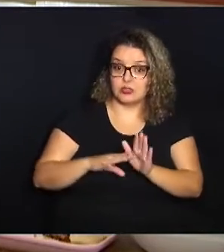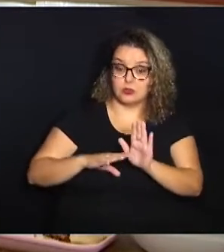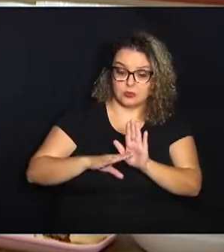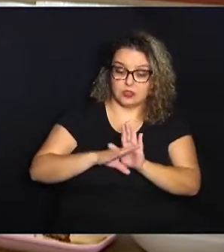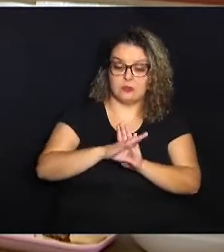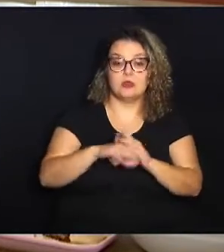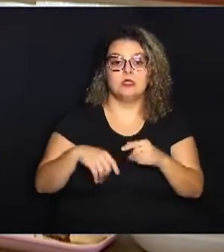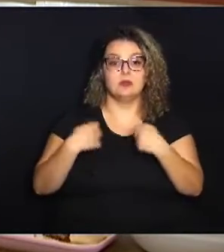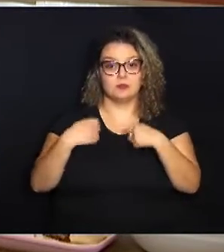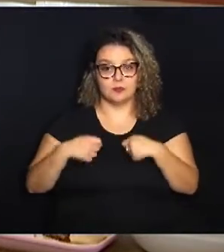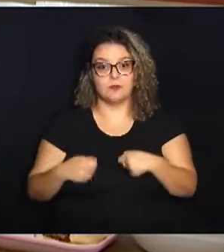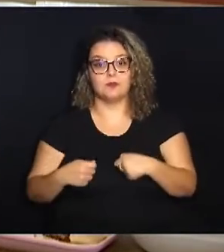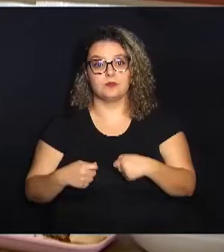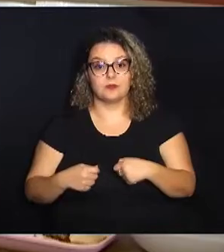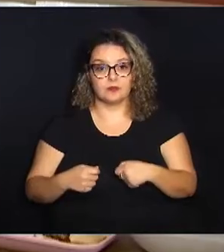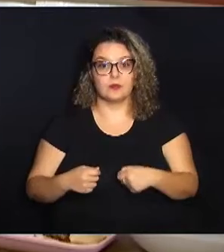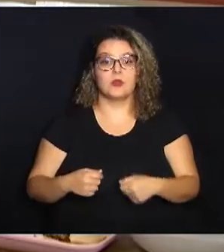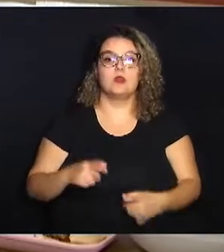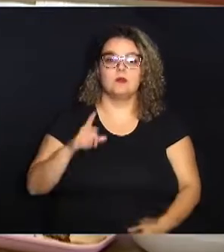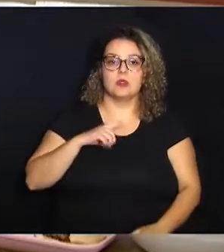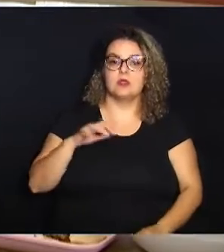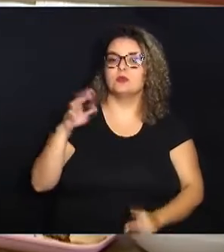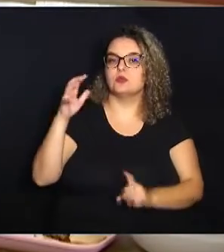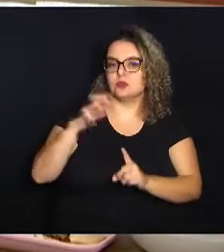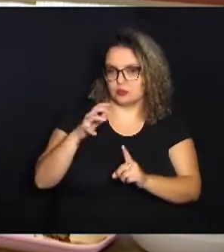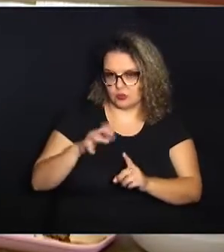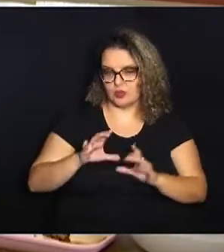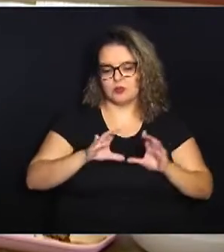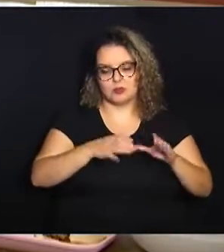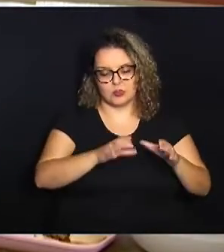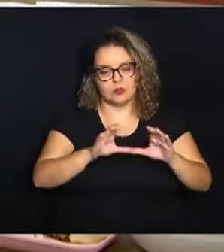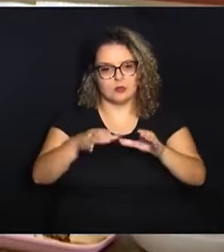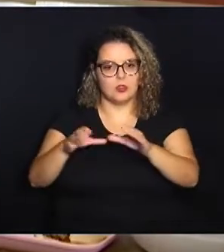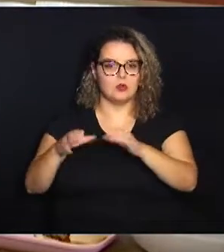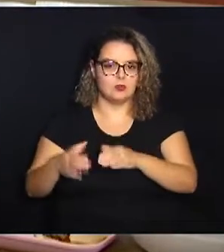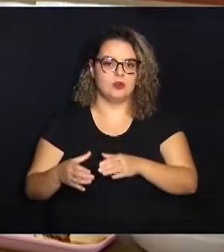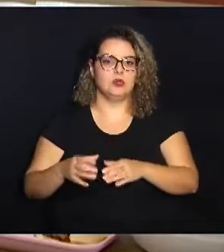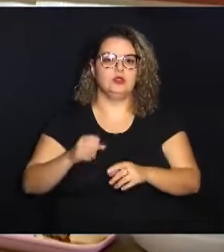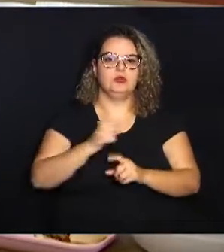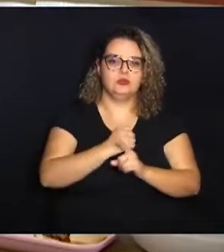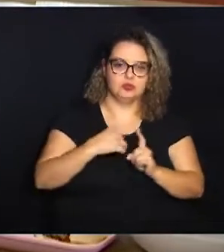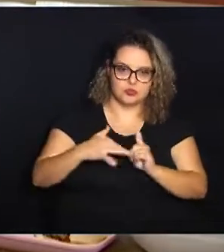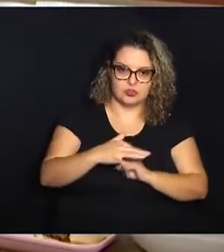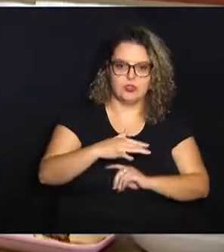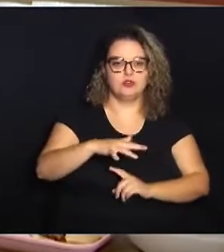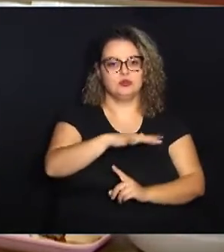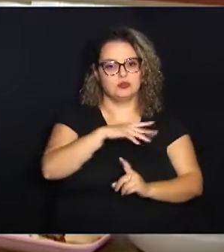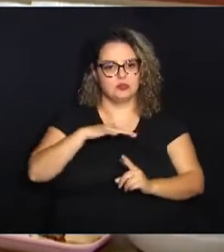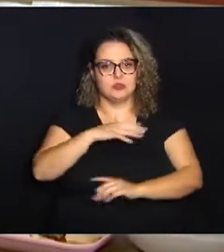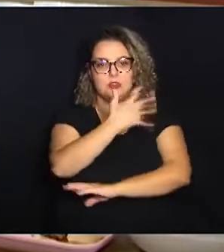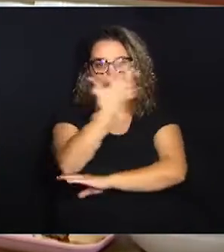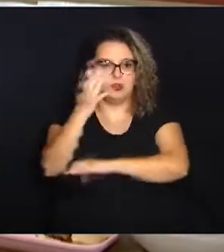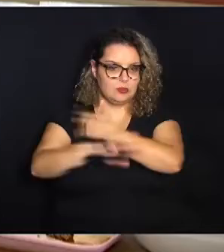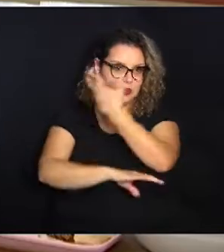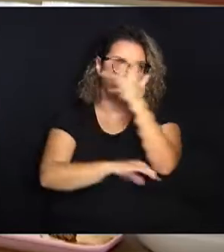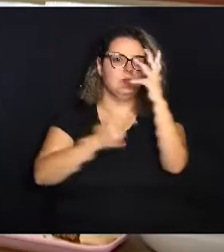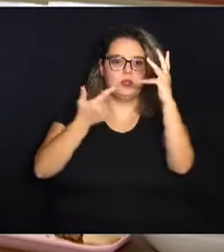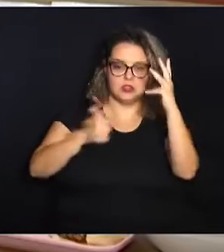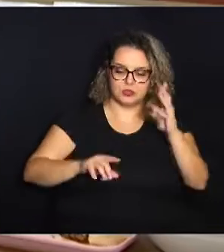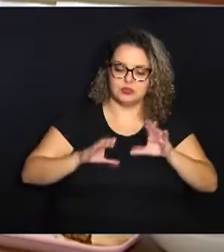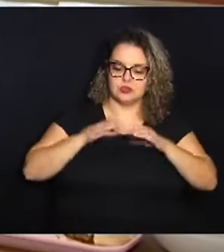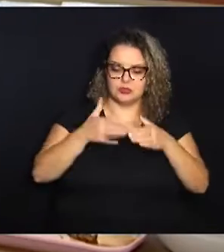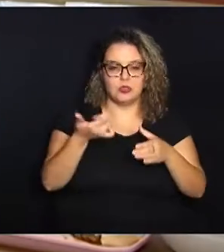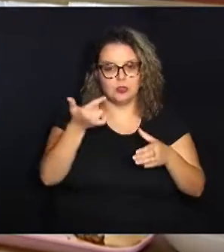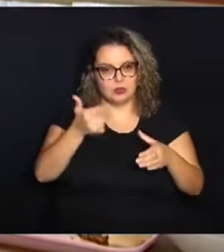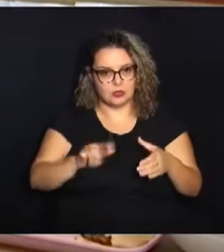gente precisa para gerar um impacto nas comunidades, um impacto socioambiental, de manter a floresta em pé, de manter a